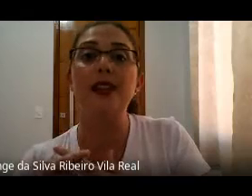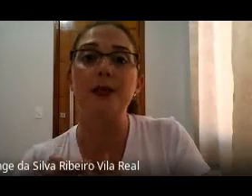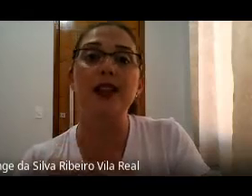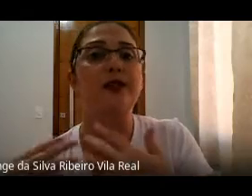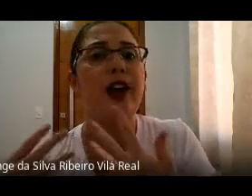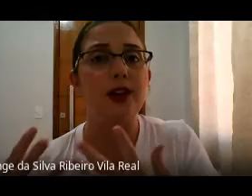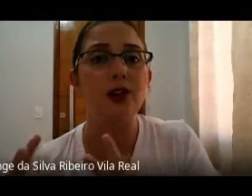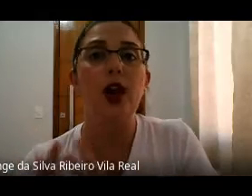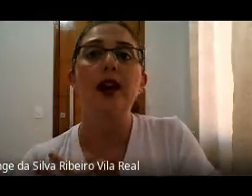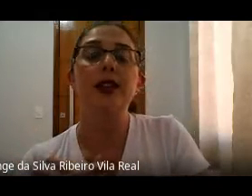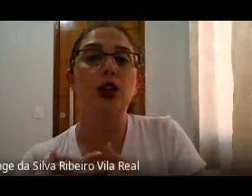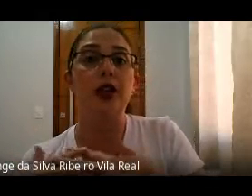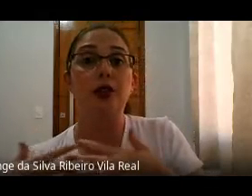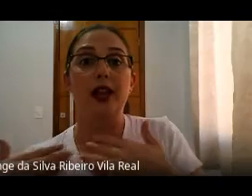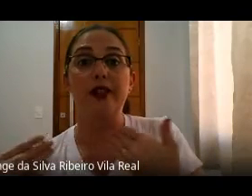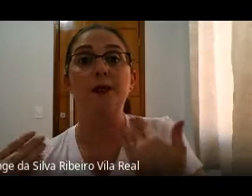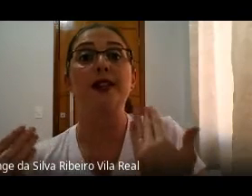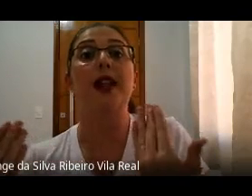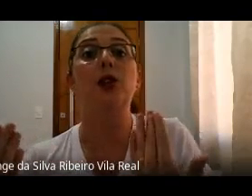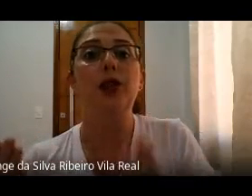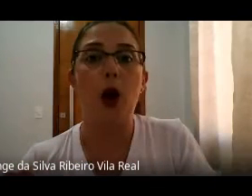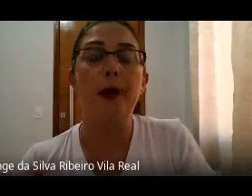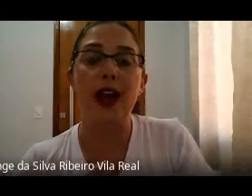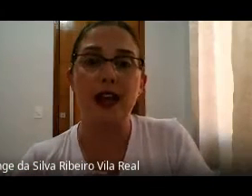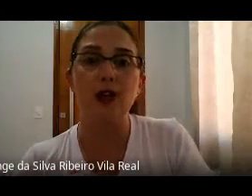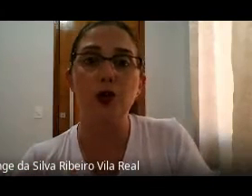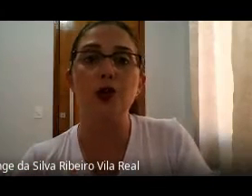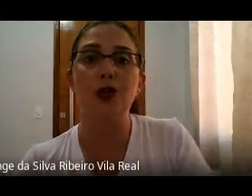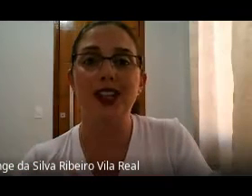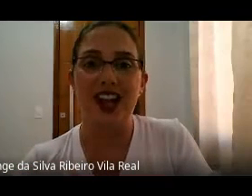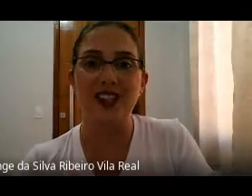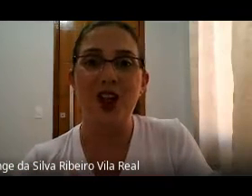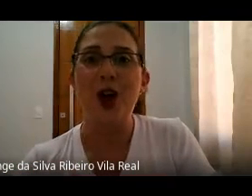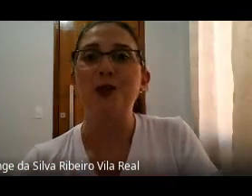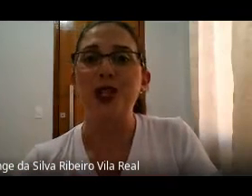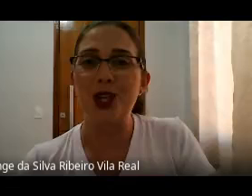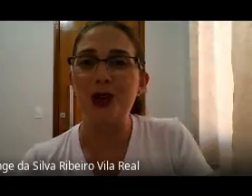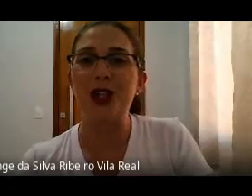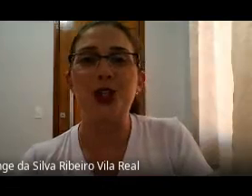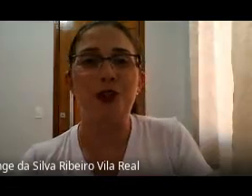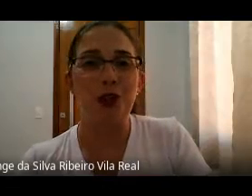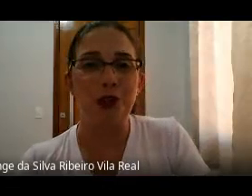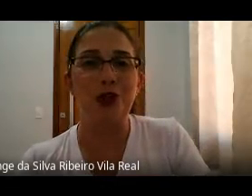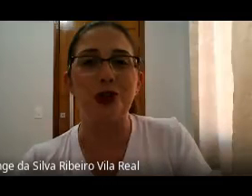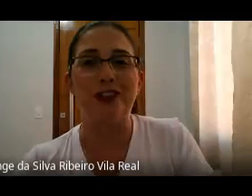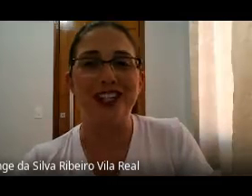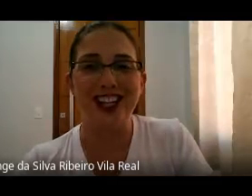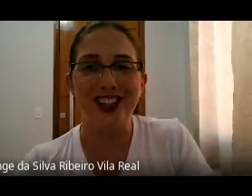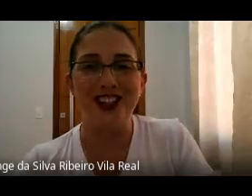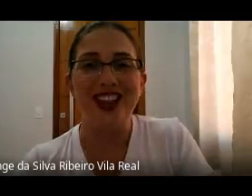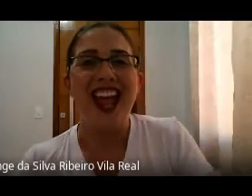cada vez mais fácil, se tornando cada vez mais natural para eles o uso dos sinais. Por isso que quando a gente vê os